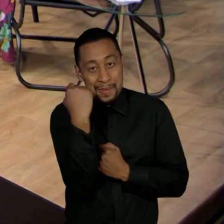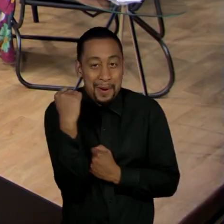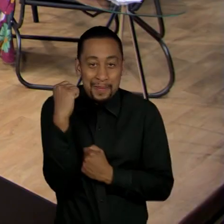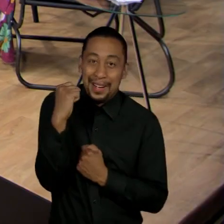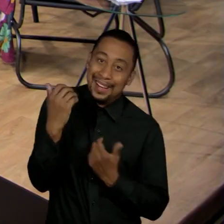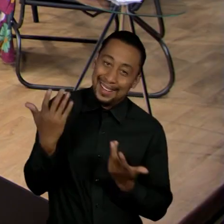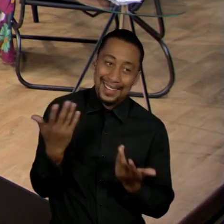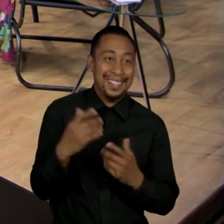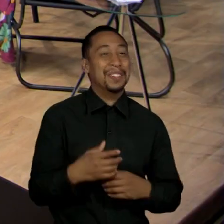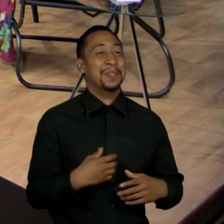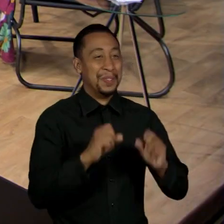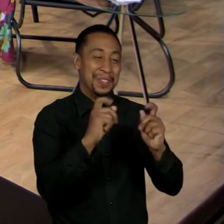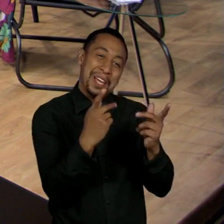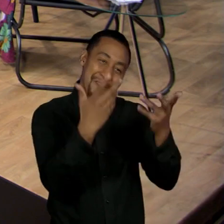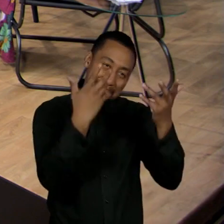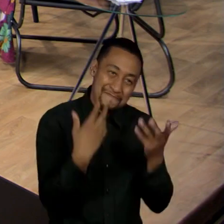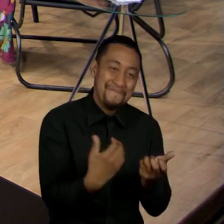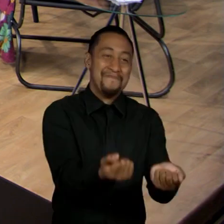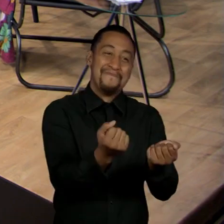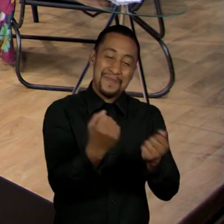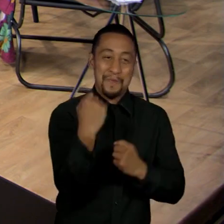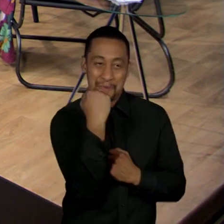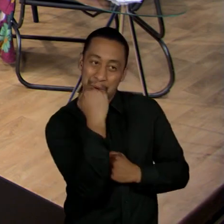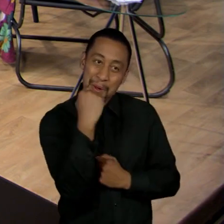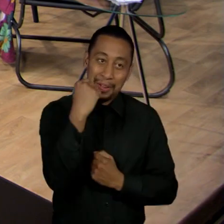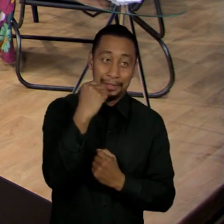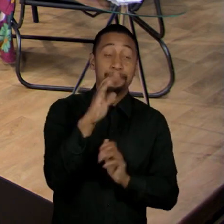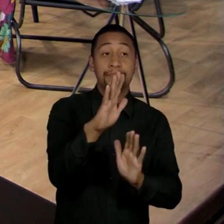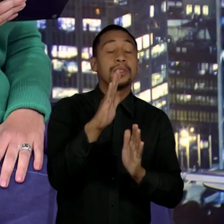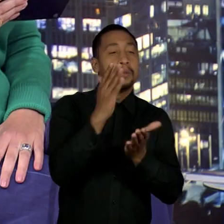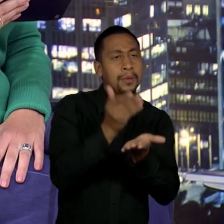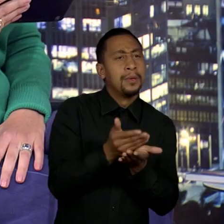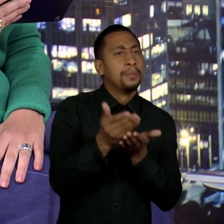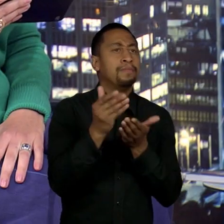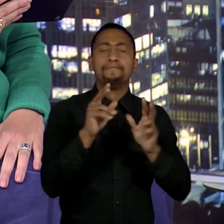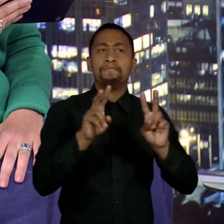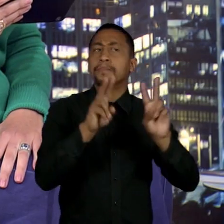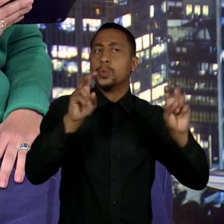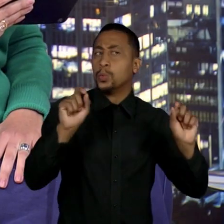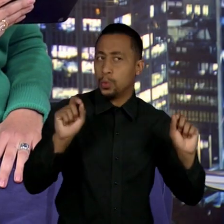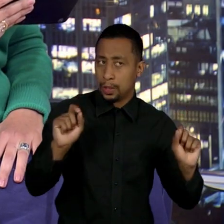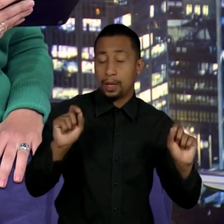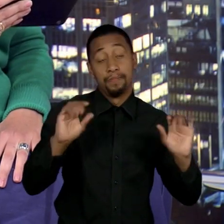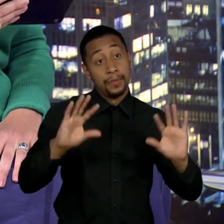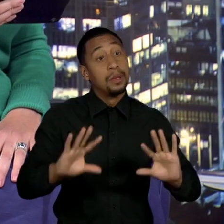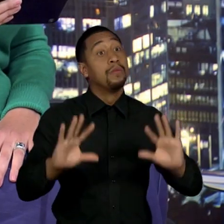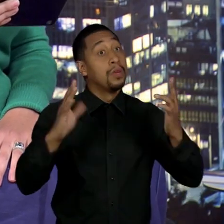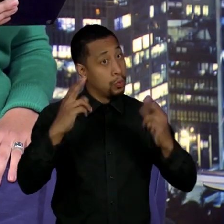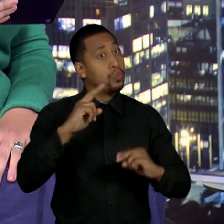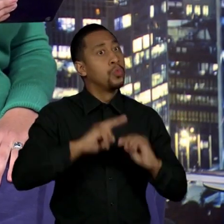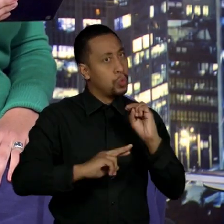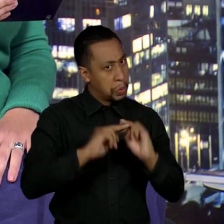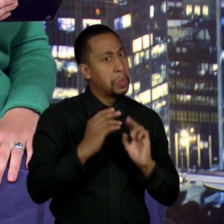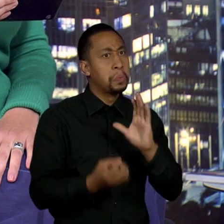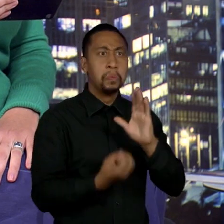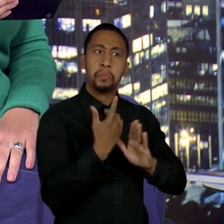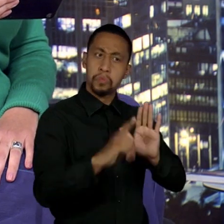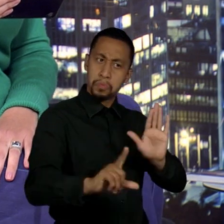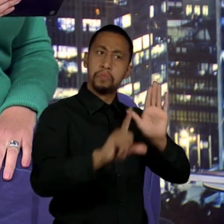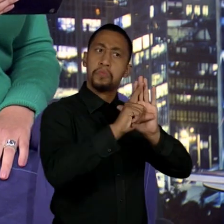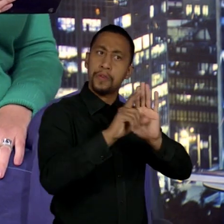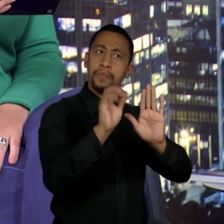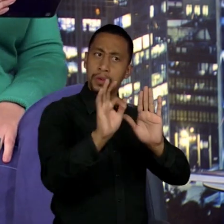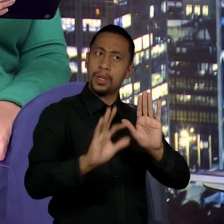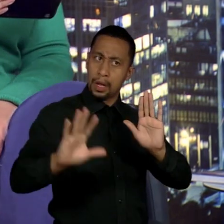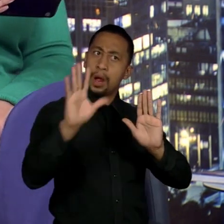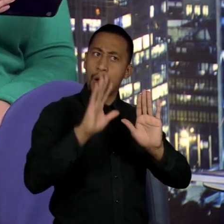lá. Vamos começar, então, comentando uma novidade, não é? Deste ano, festas juninas reconhecidas por lei federal como uma